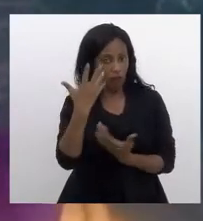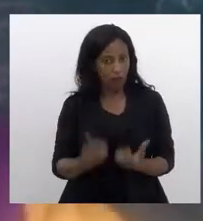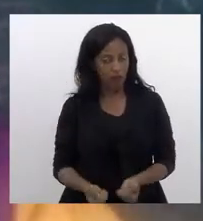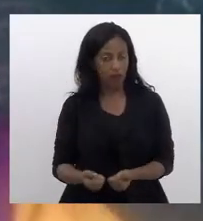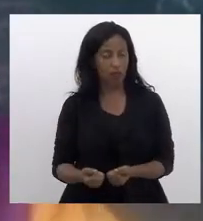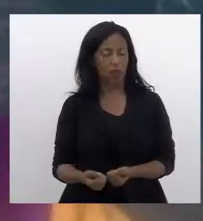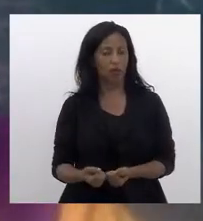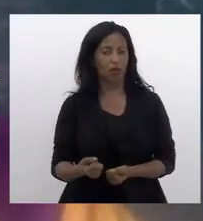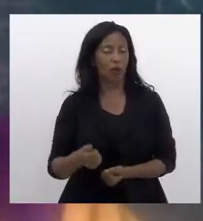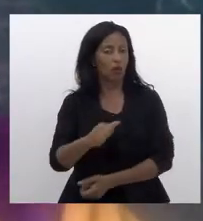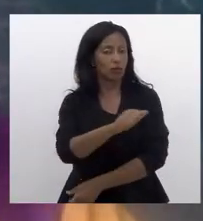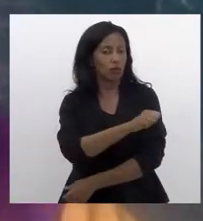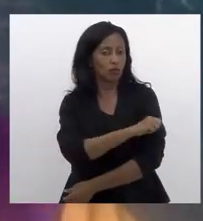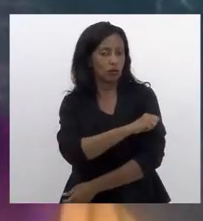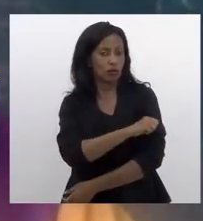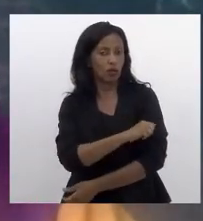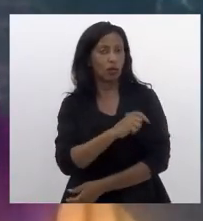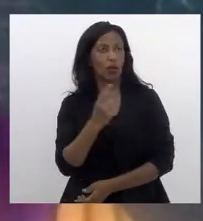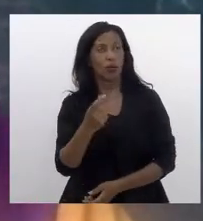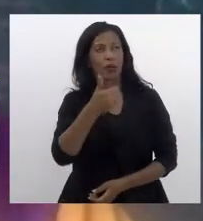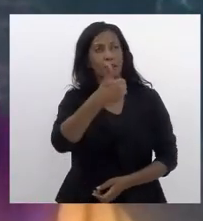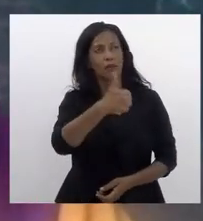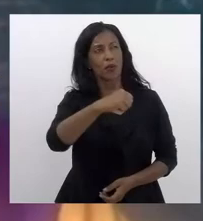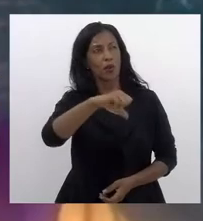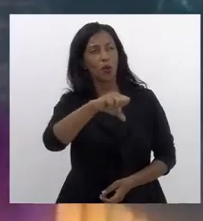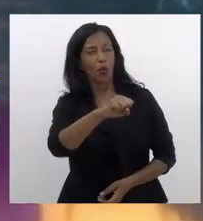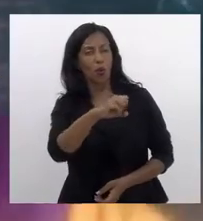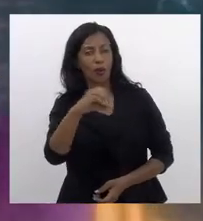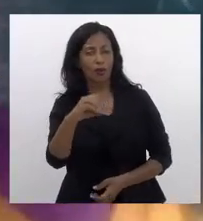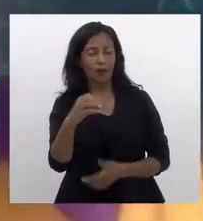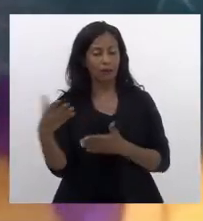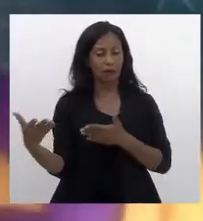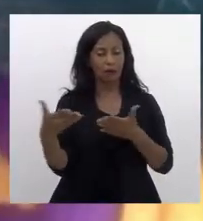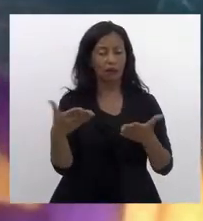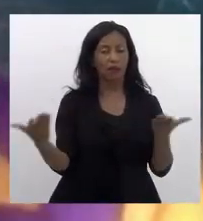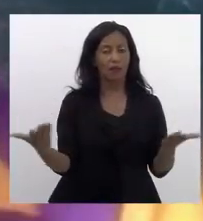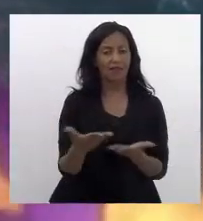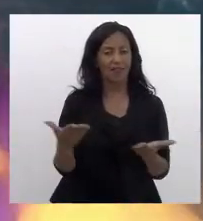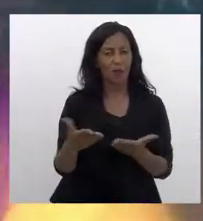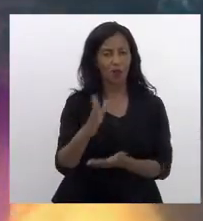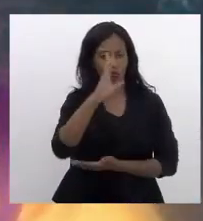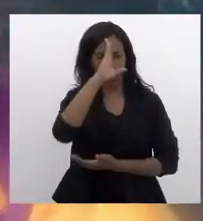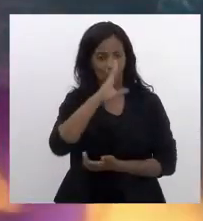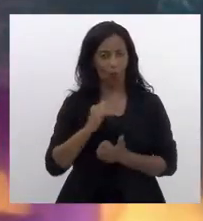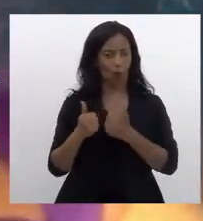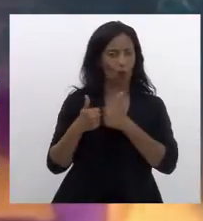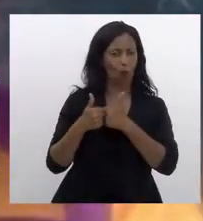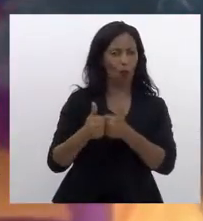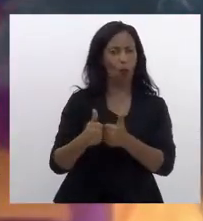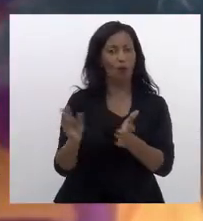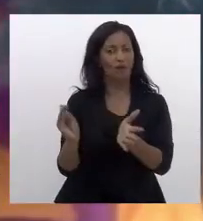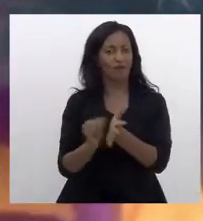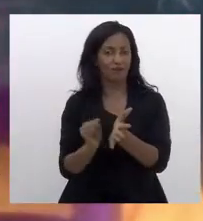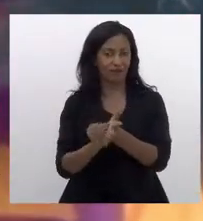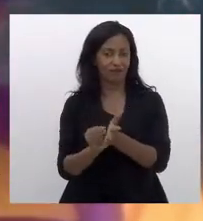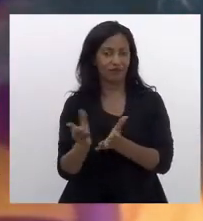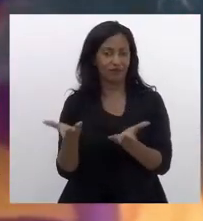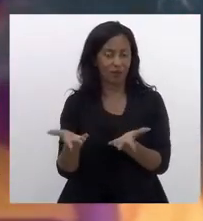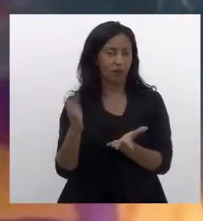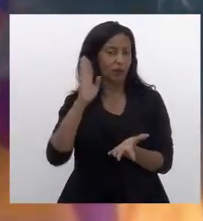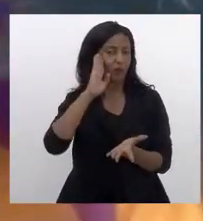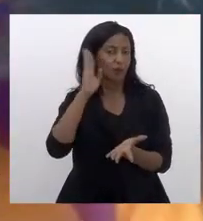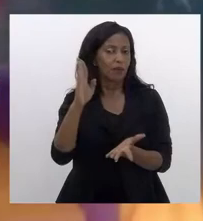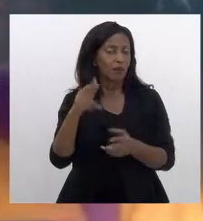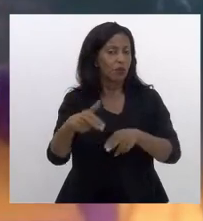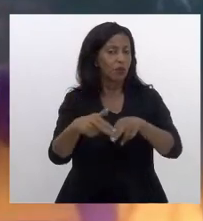estudantes secundaristas na década de 80. E até hoje, né, o passe livre, ou a ausência do passe livre, é o